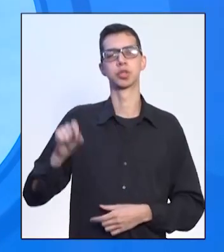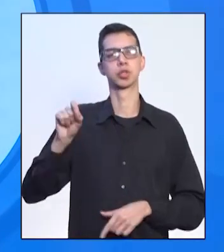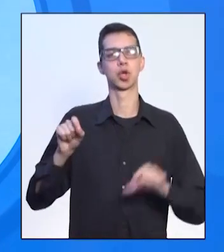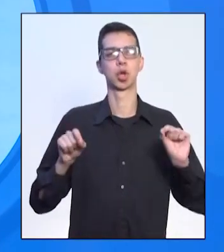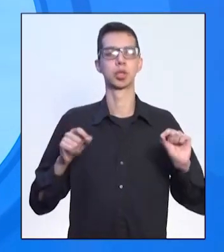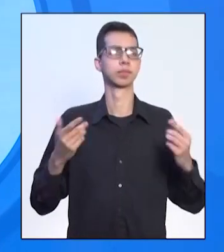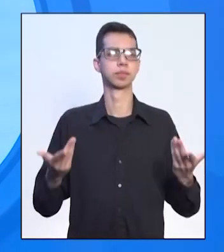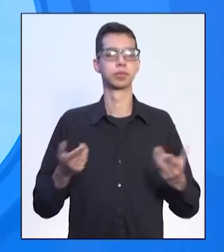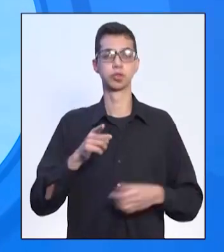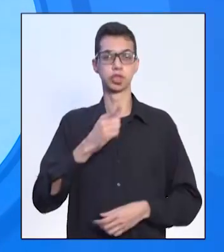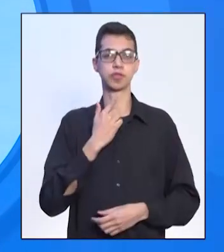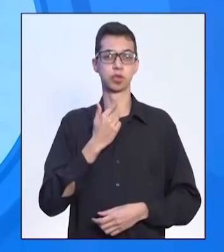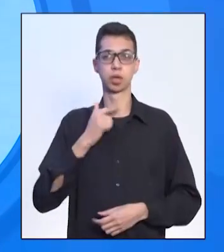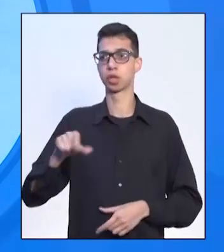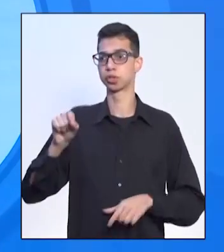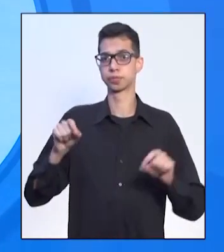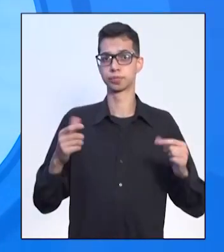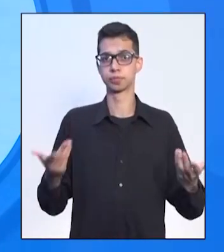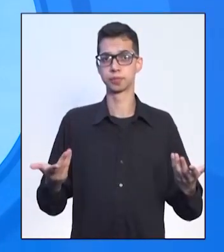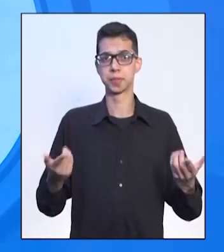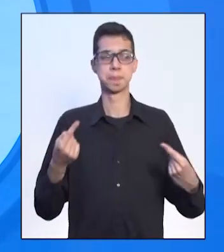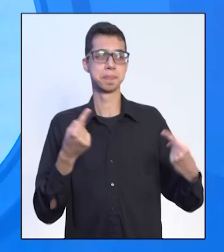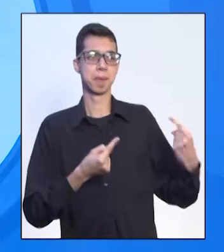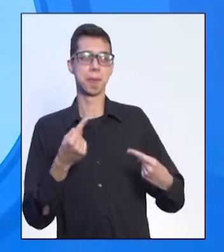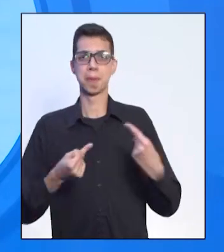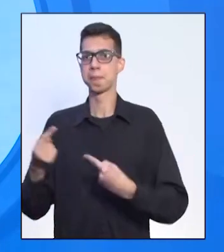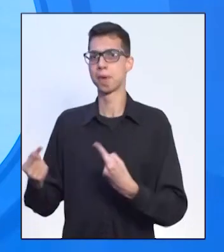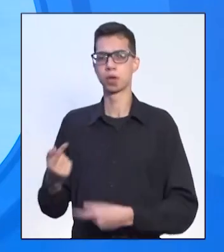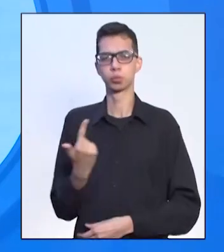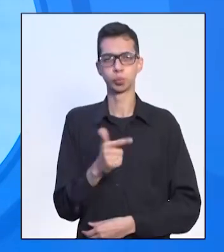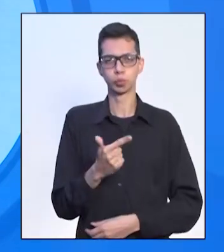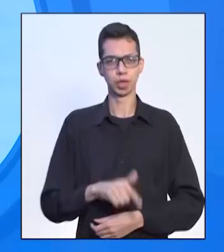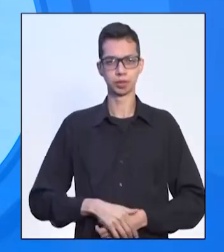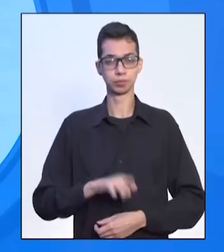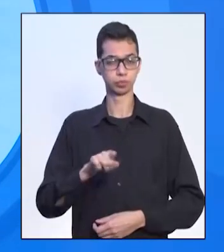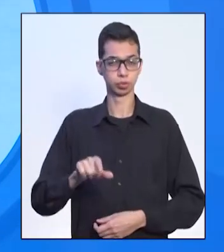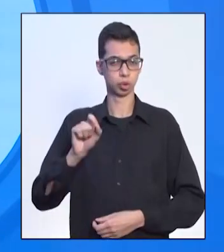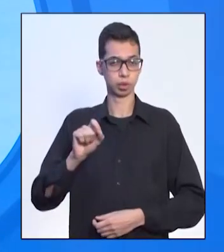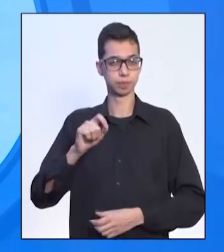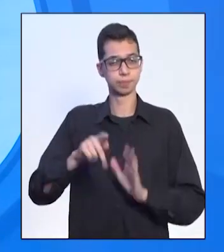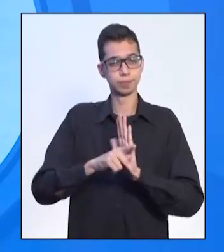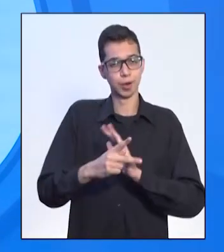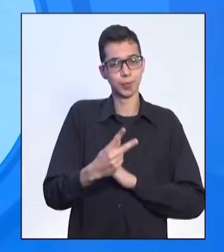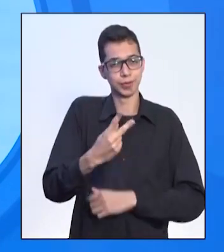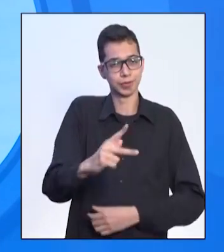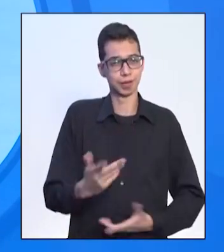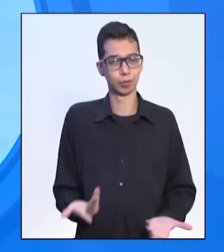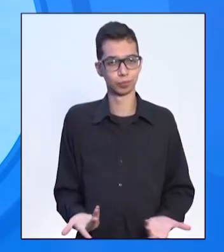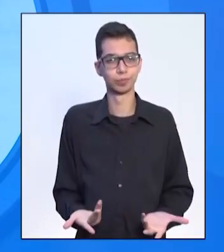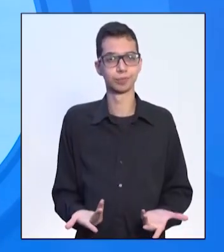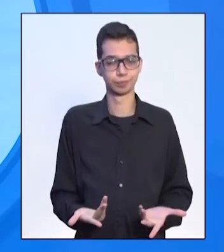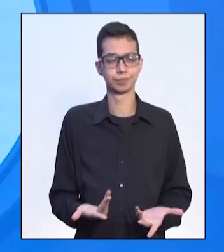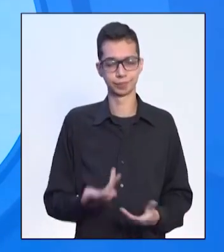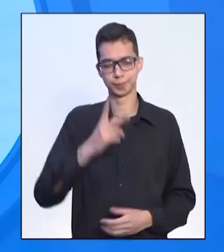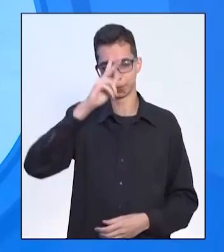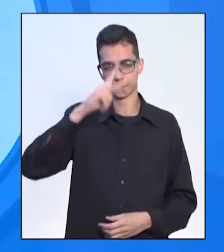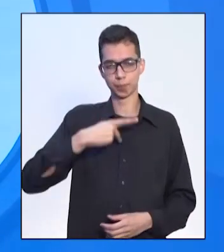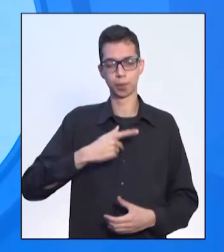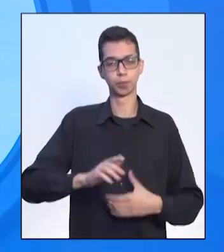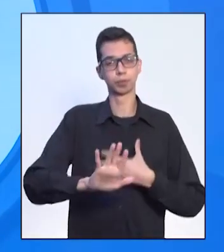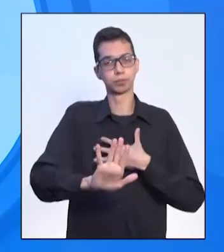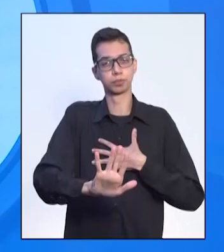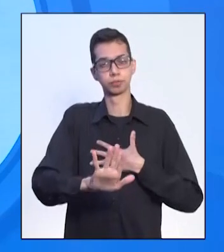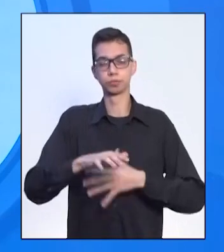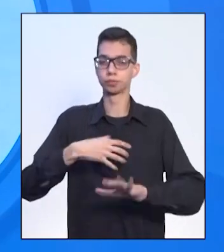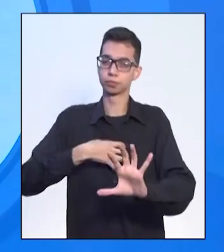que fundamenta os nossos diversos gostos? Né? E isso vai revelando essa condição estética existencial e até a